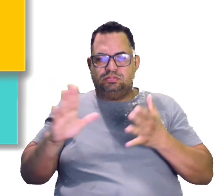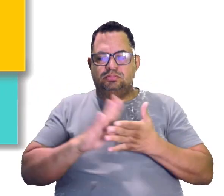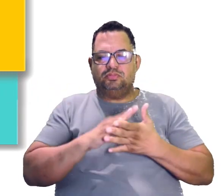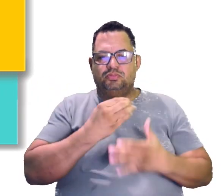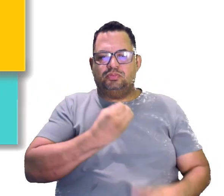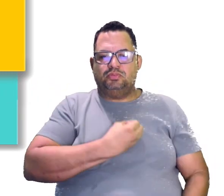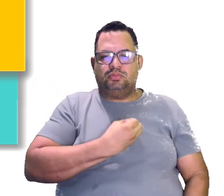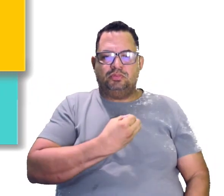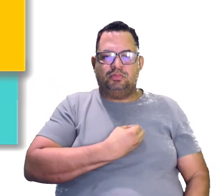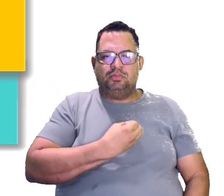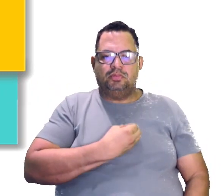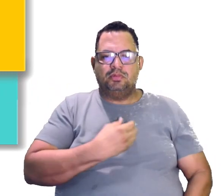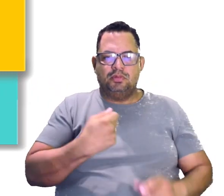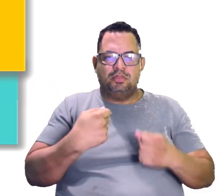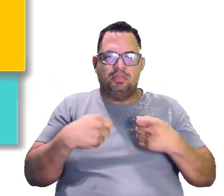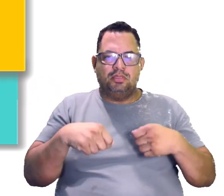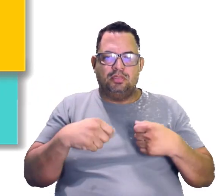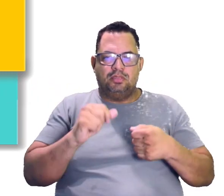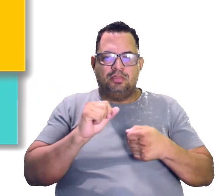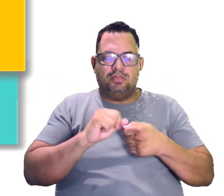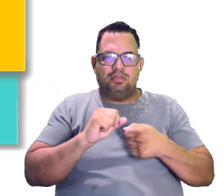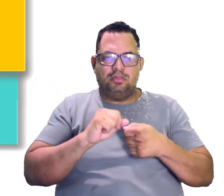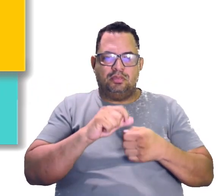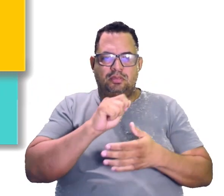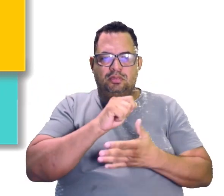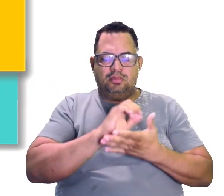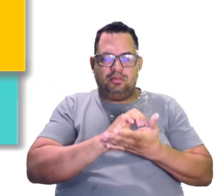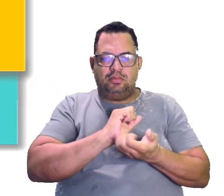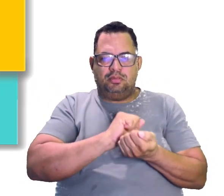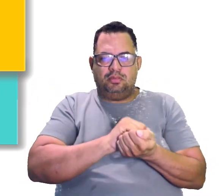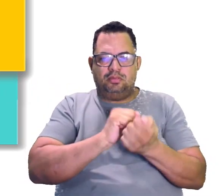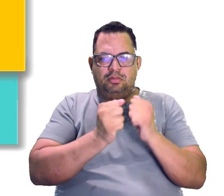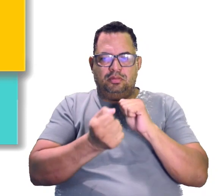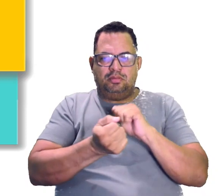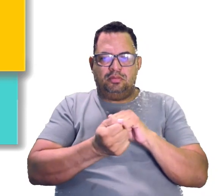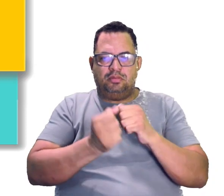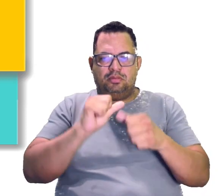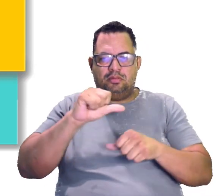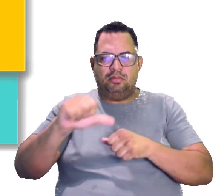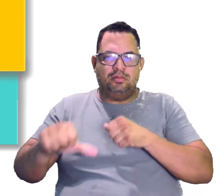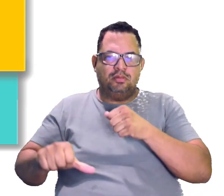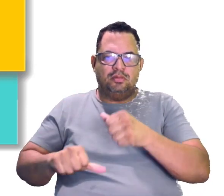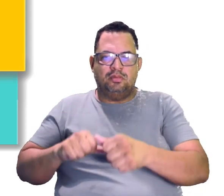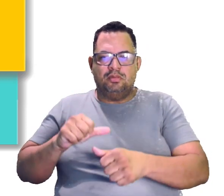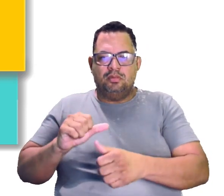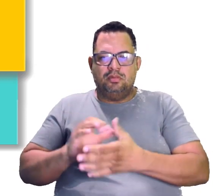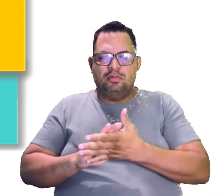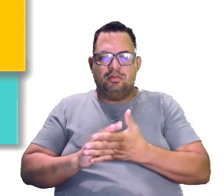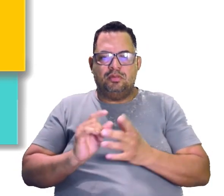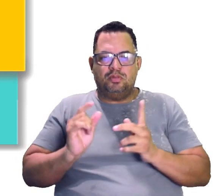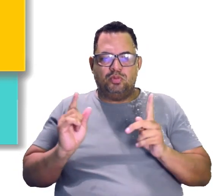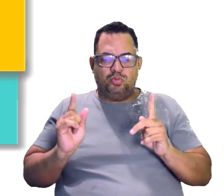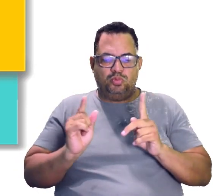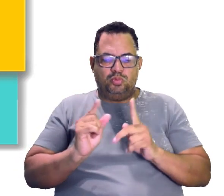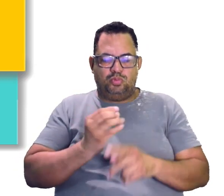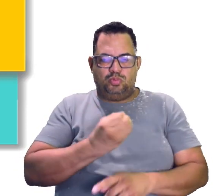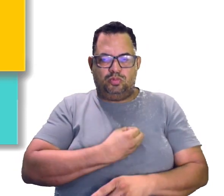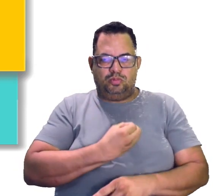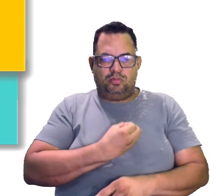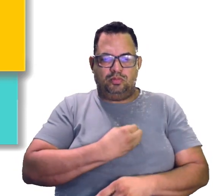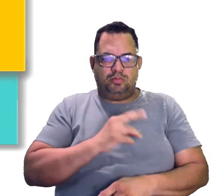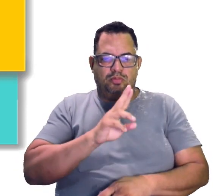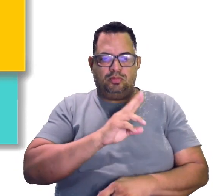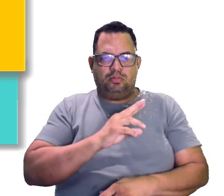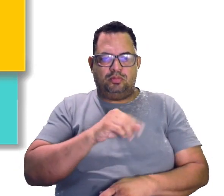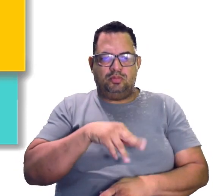que precisamos fazer o quê? Adaptá-los, transformá-los em expressões menores através